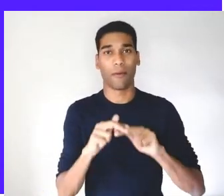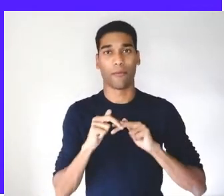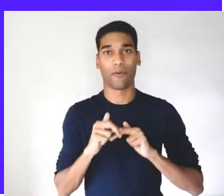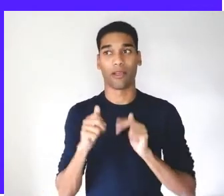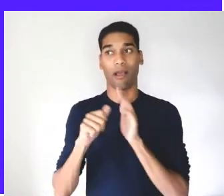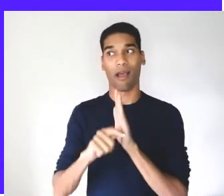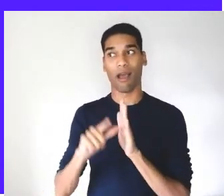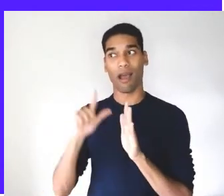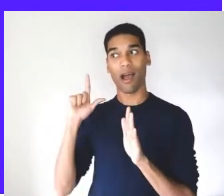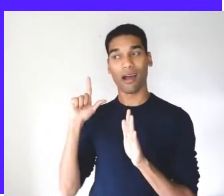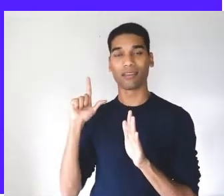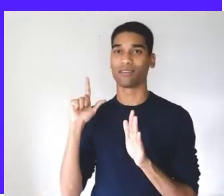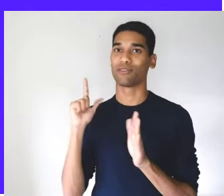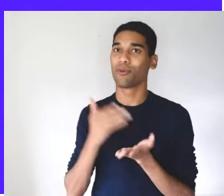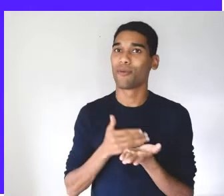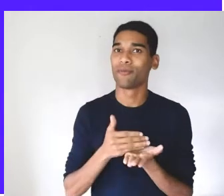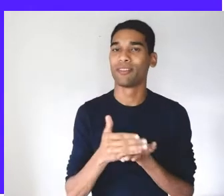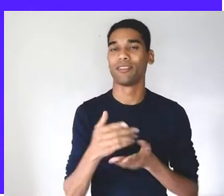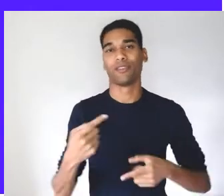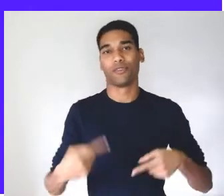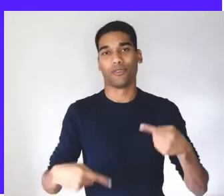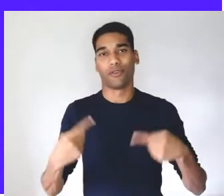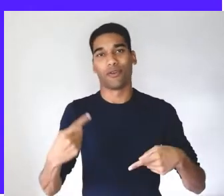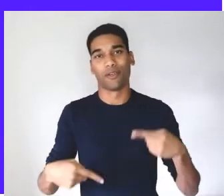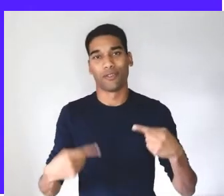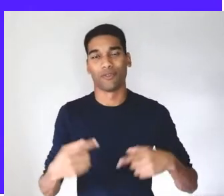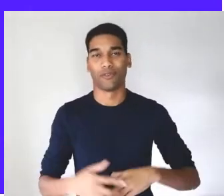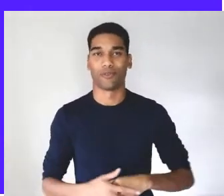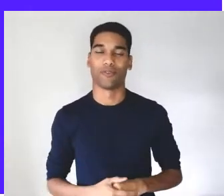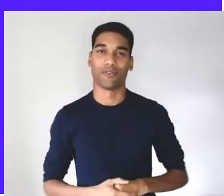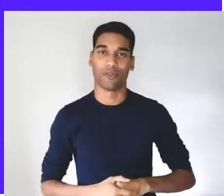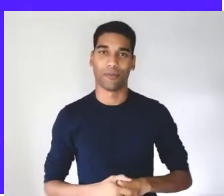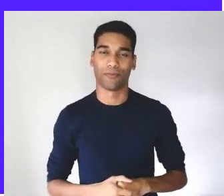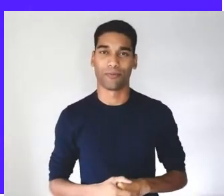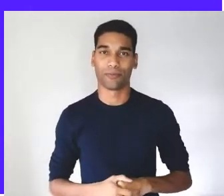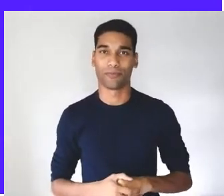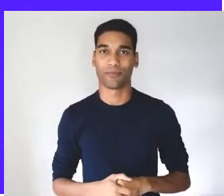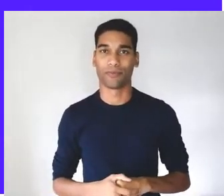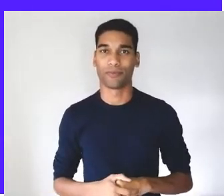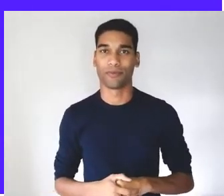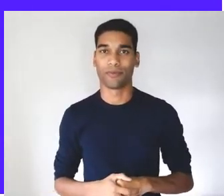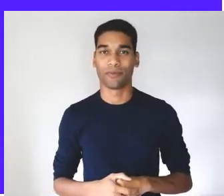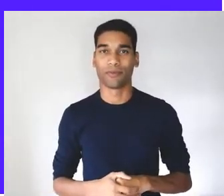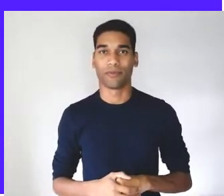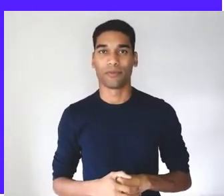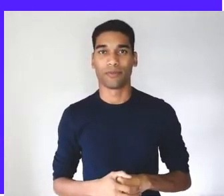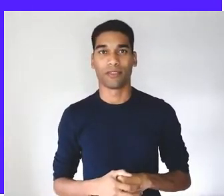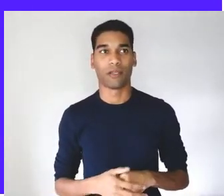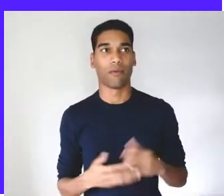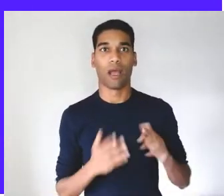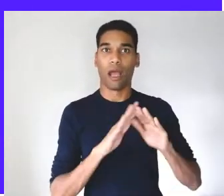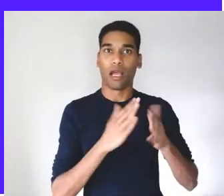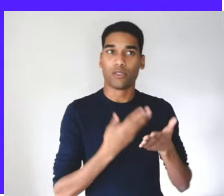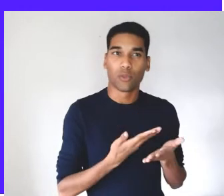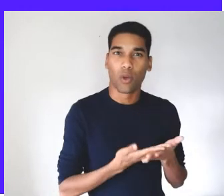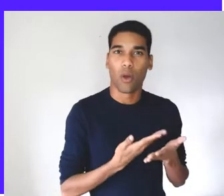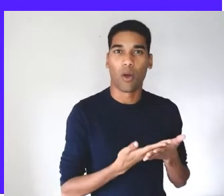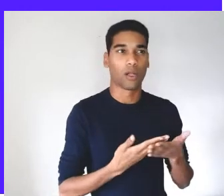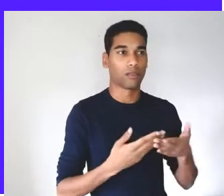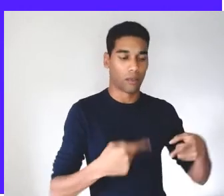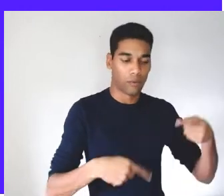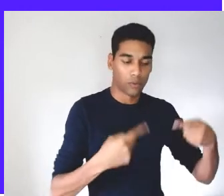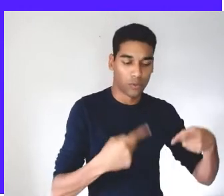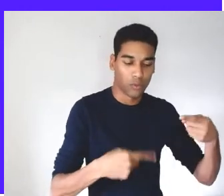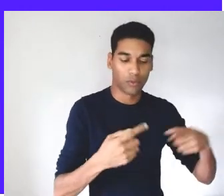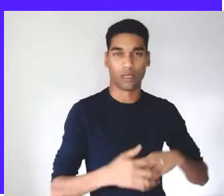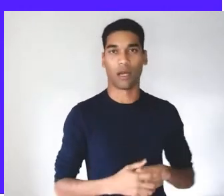educação com tanta ênfase quanto a gente cobre direito das mulheres, das pessoas LGBTs, né? Mas